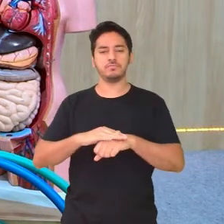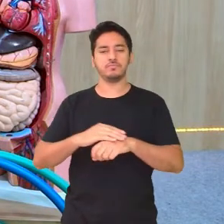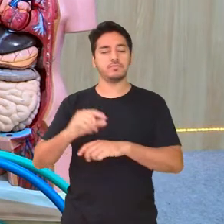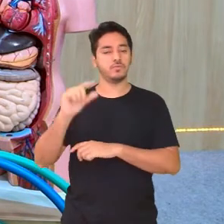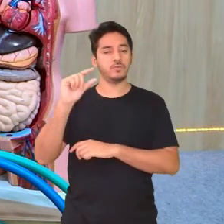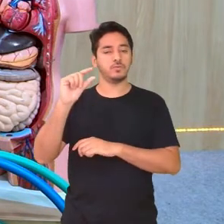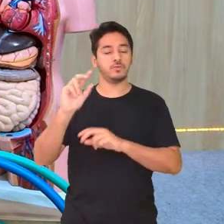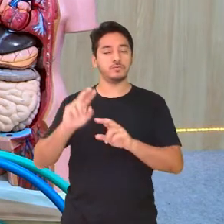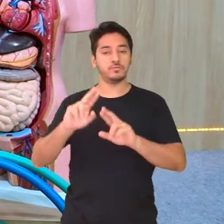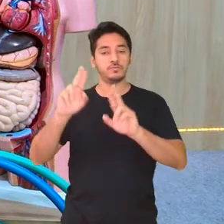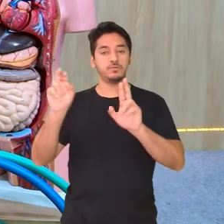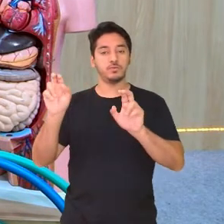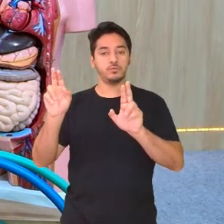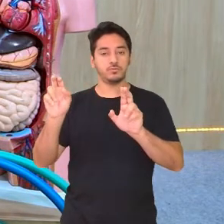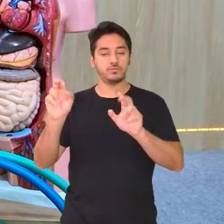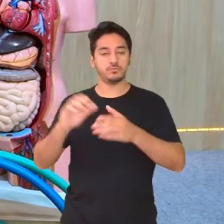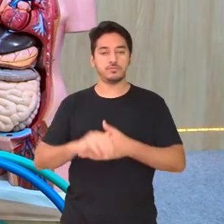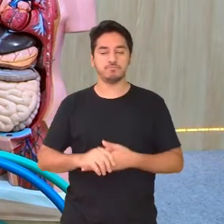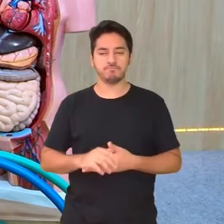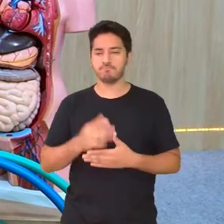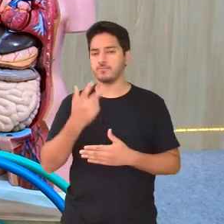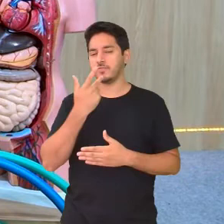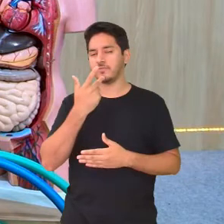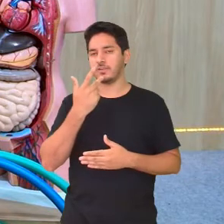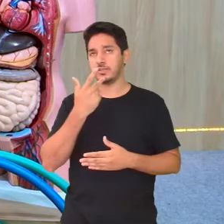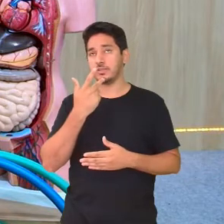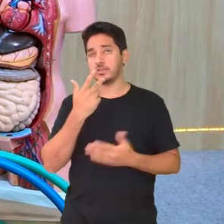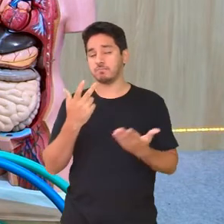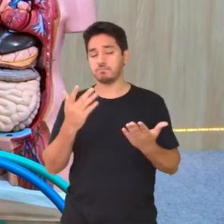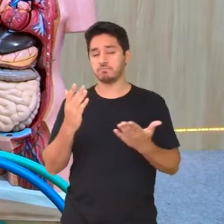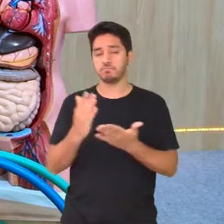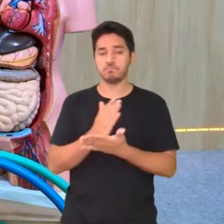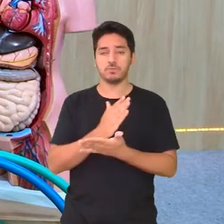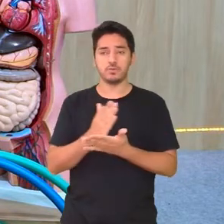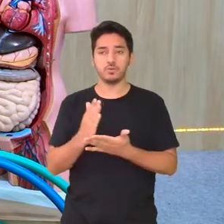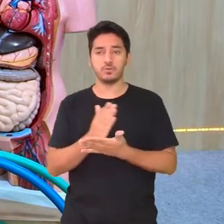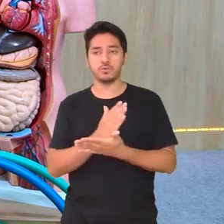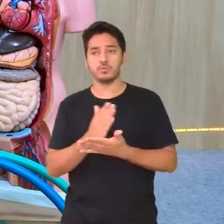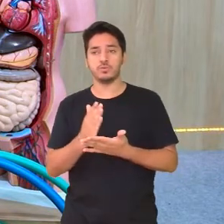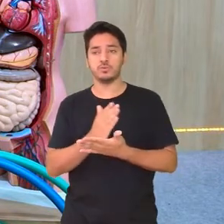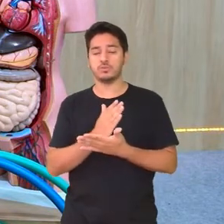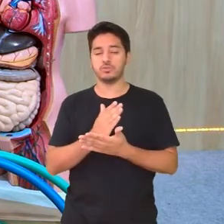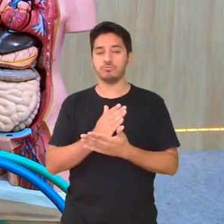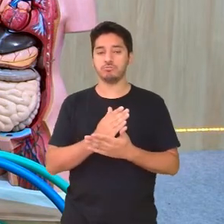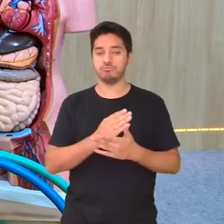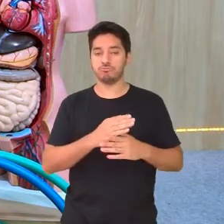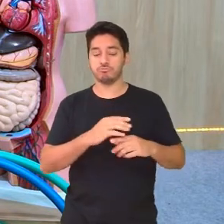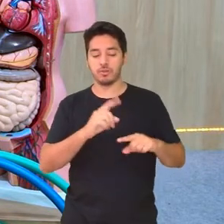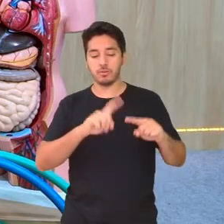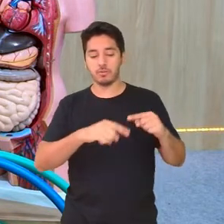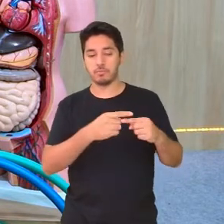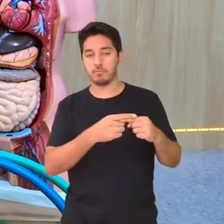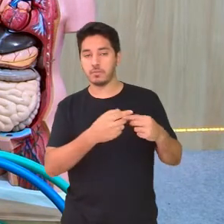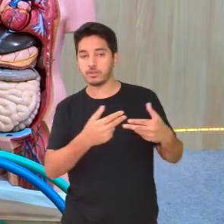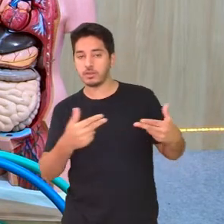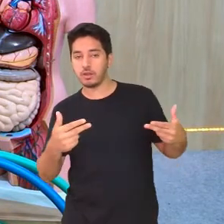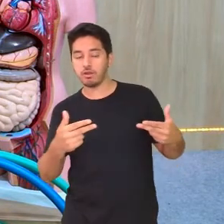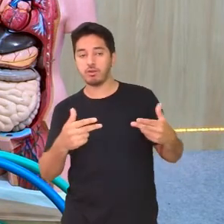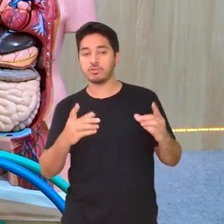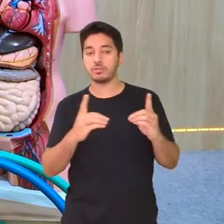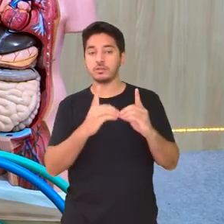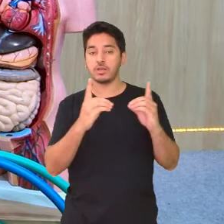pouquinho sobre a temática, onde vai trazer alguns material didático adaptado